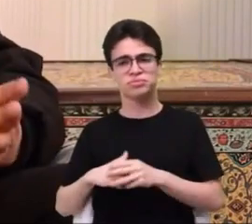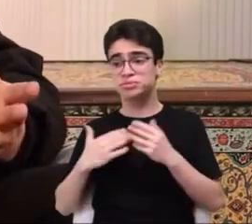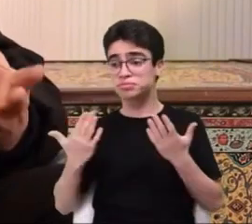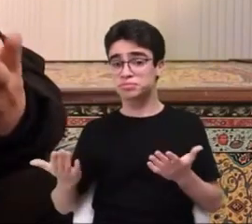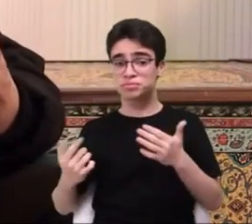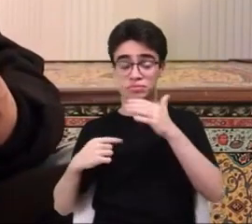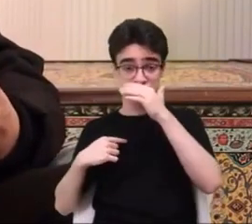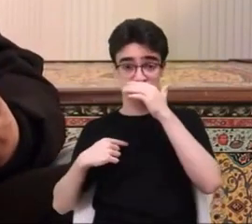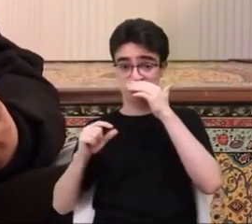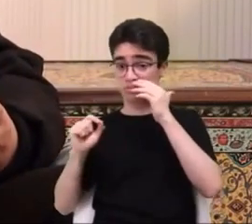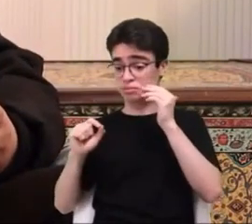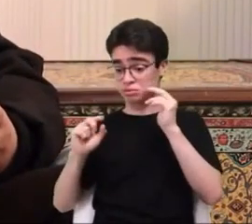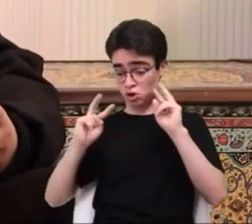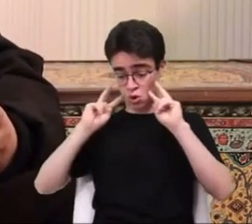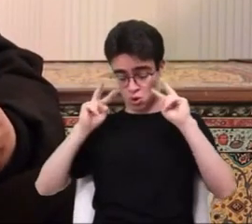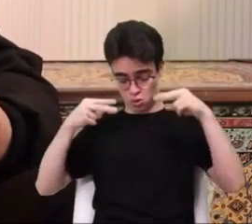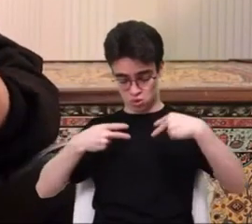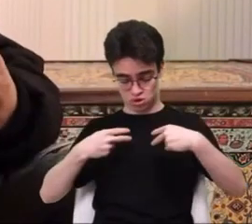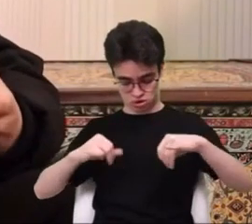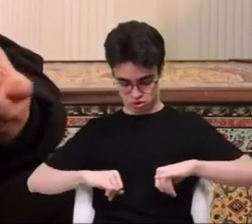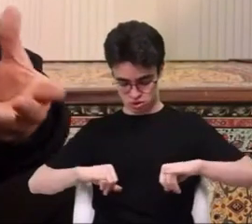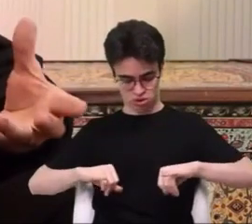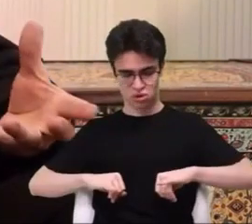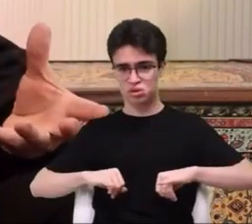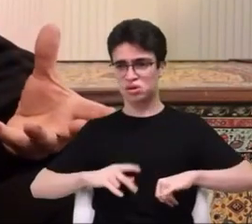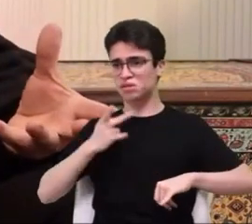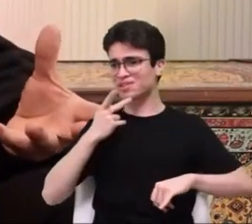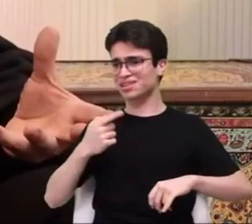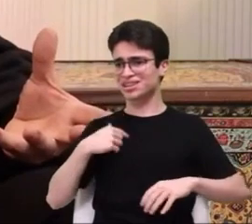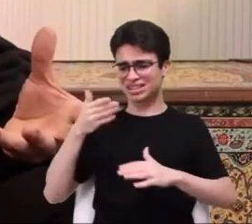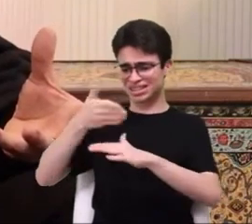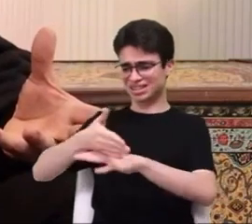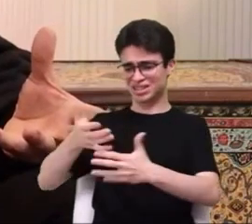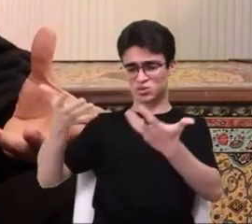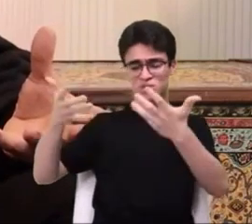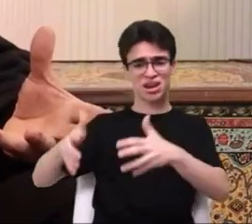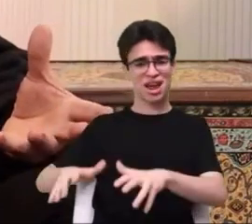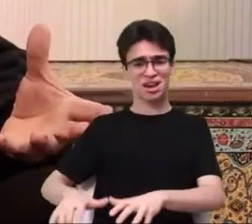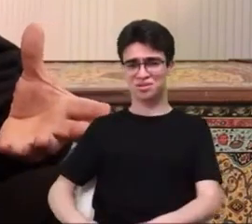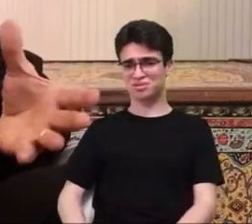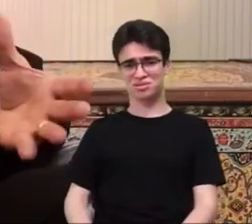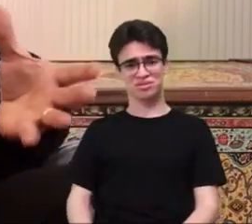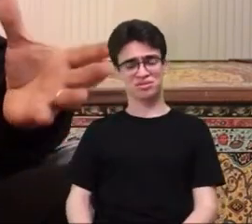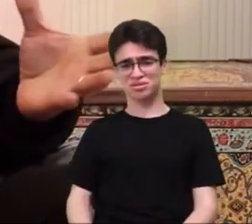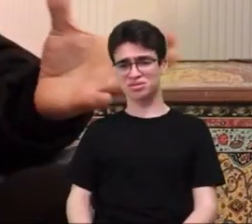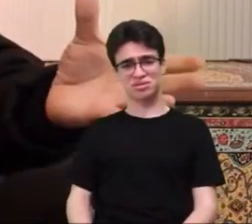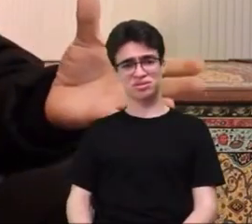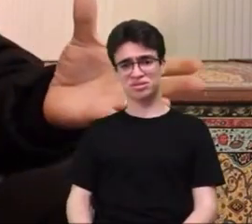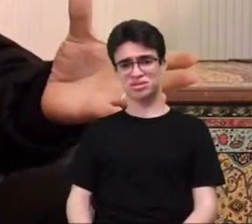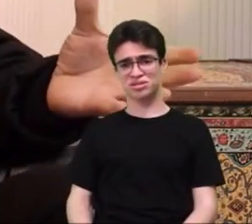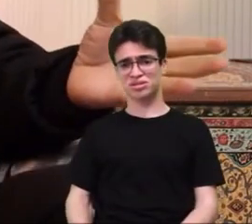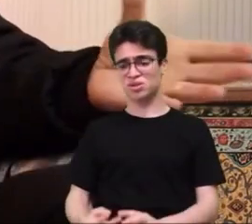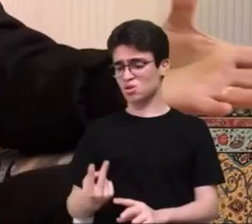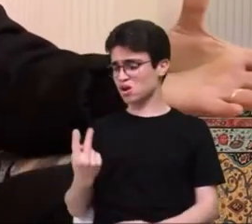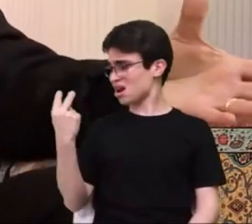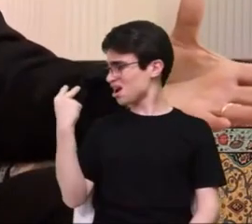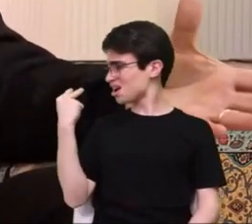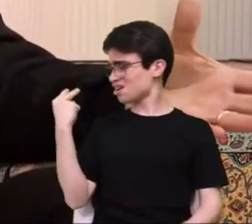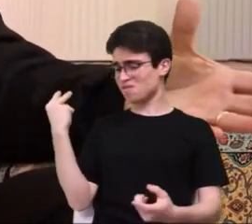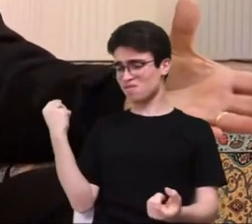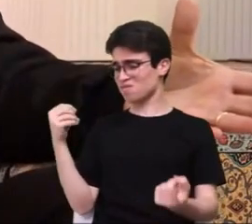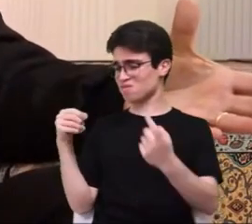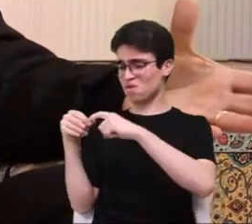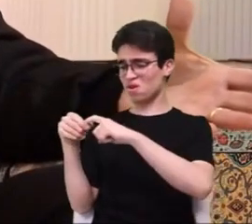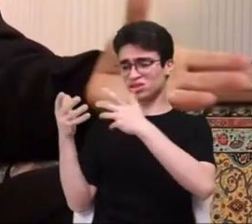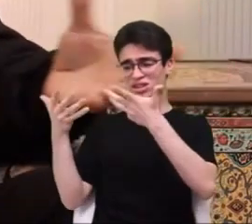Eu simplesmente olhei para o meu sofrimento e falei, eu não quero estar neste lugar. Então eu olhava para trás e não queria voltar